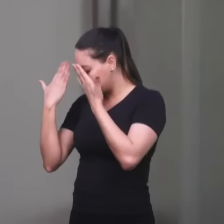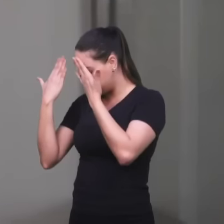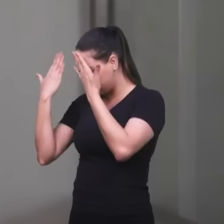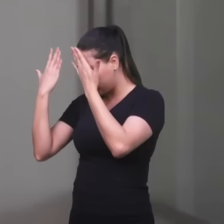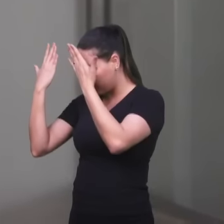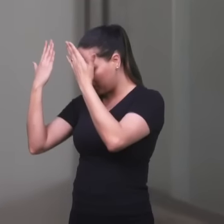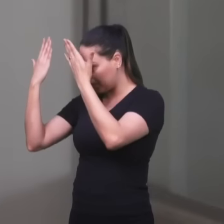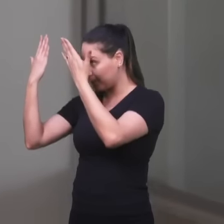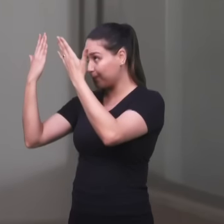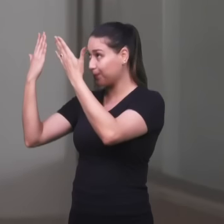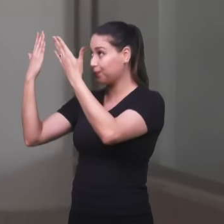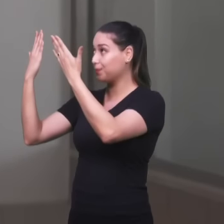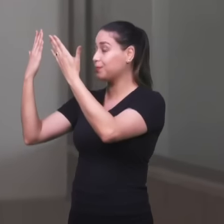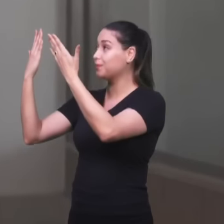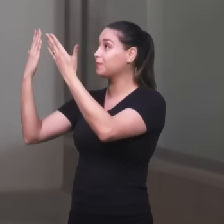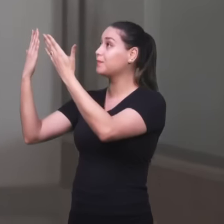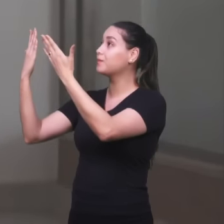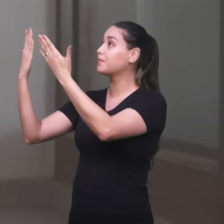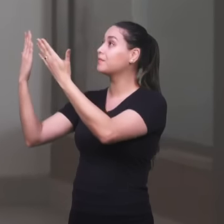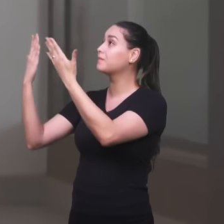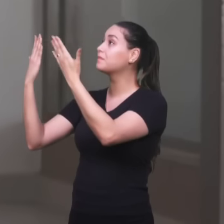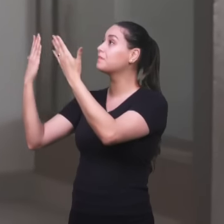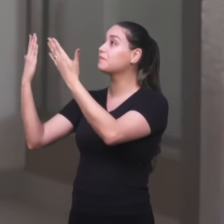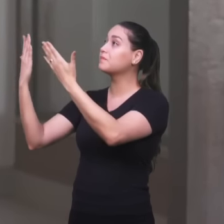esposa